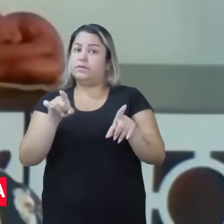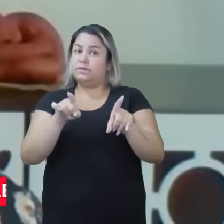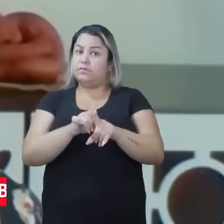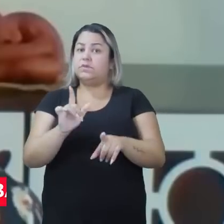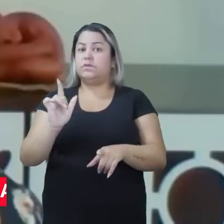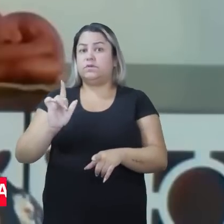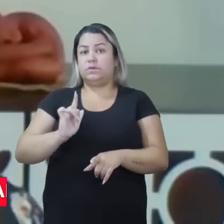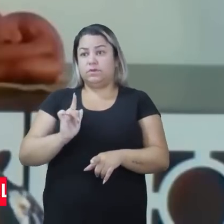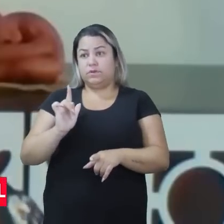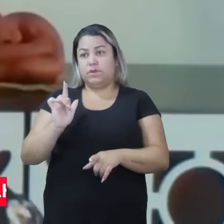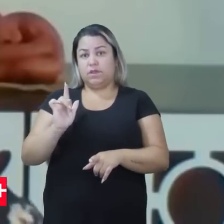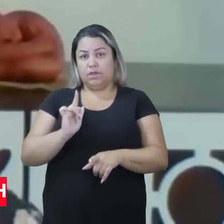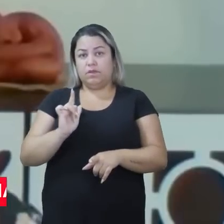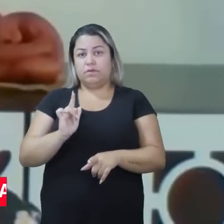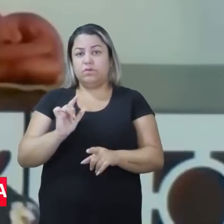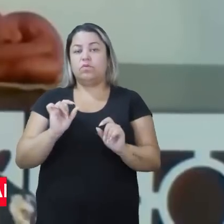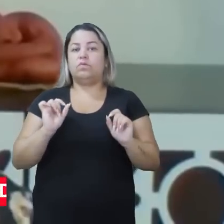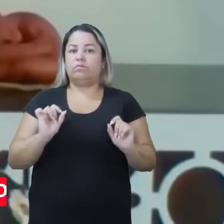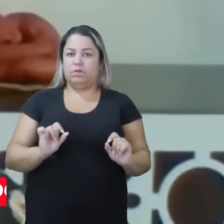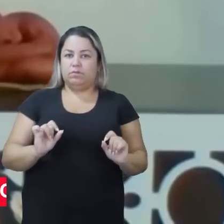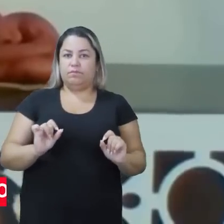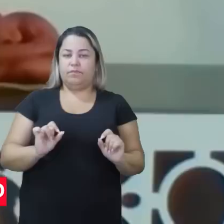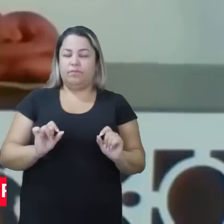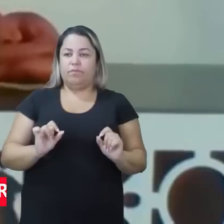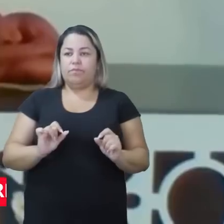consomem exclusivamente